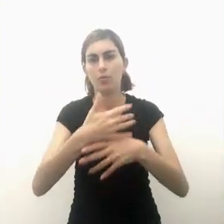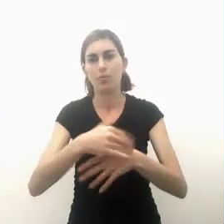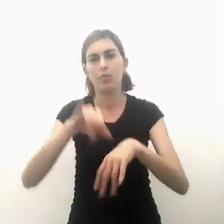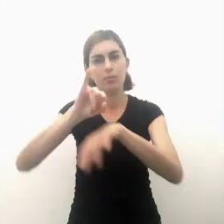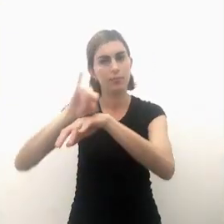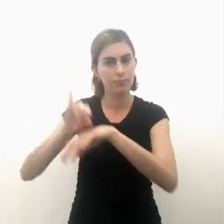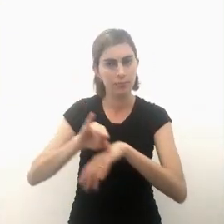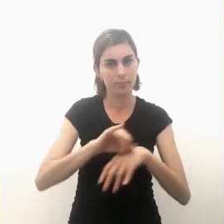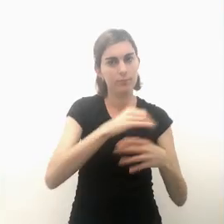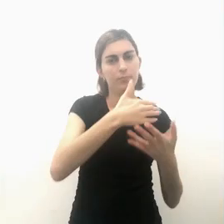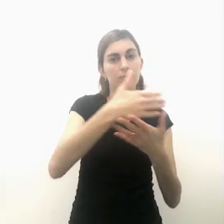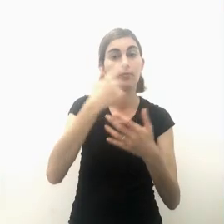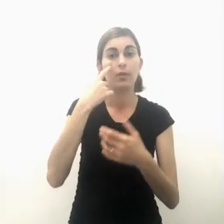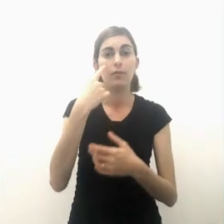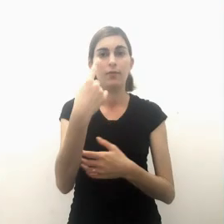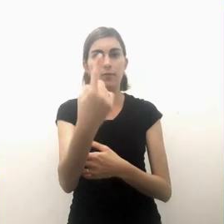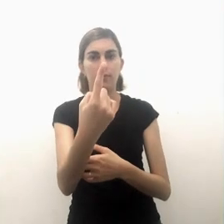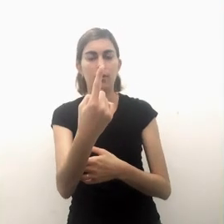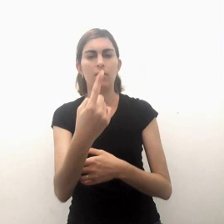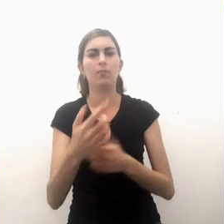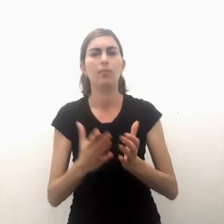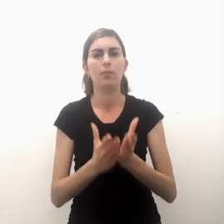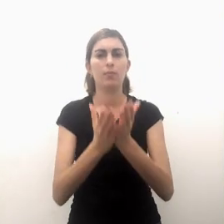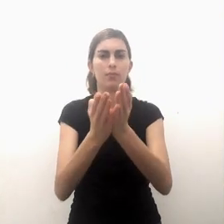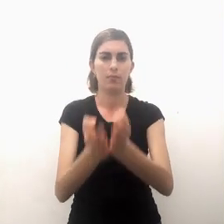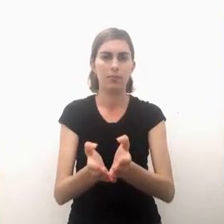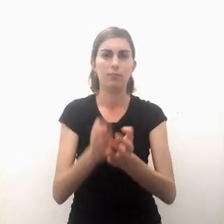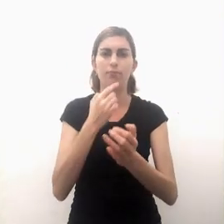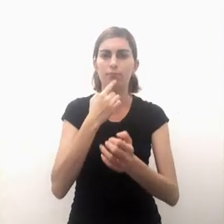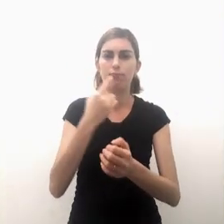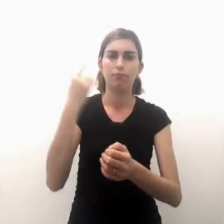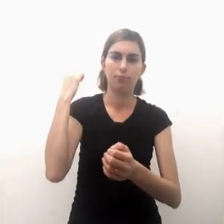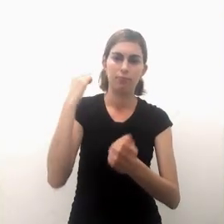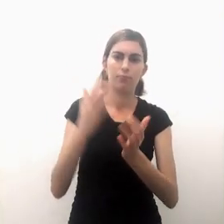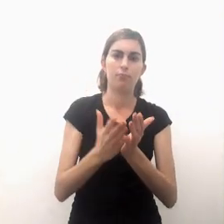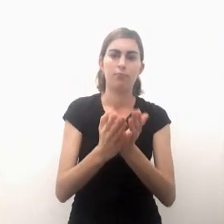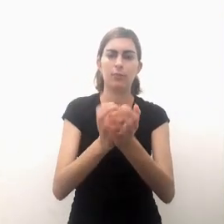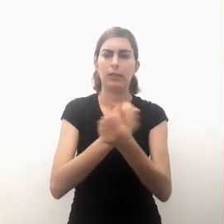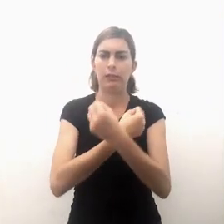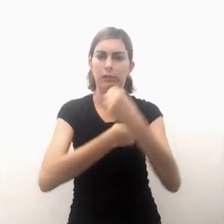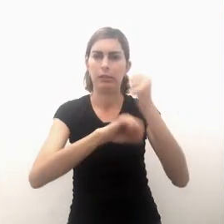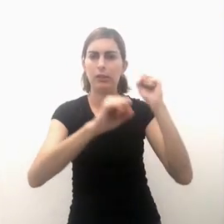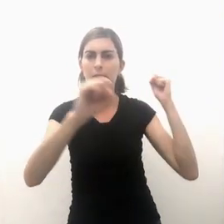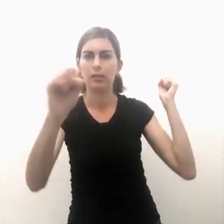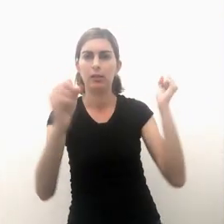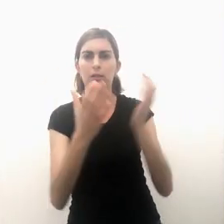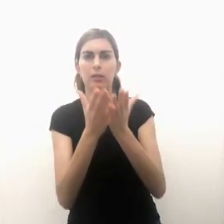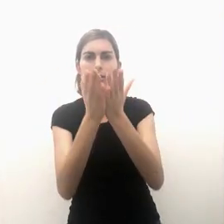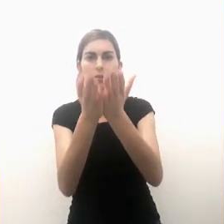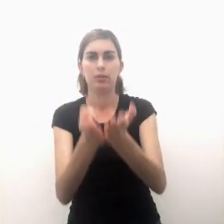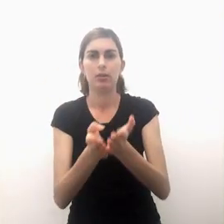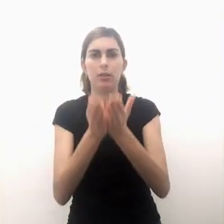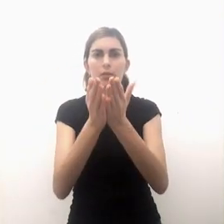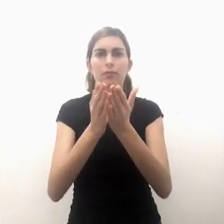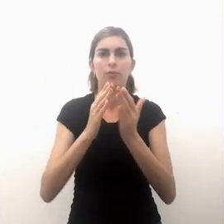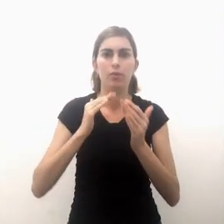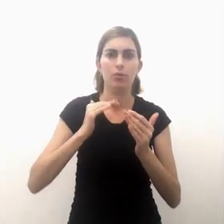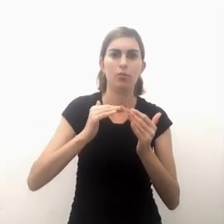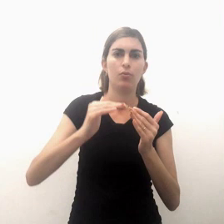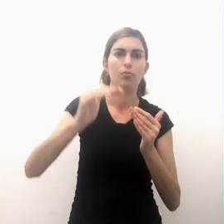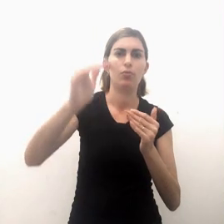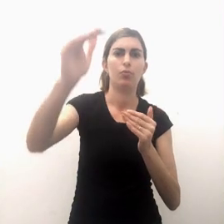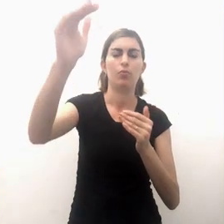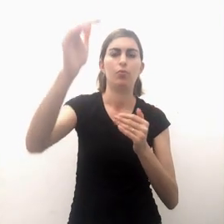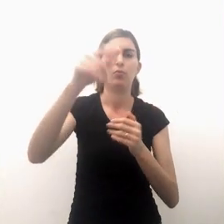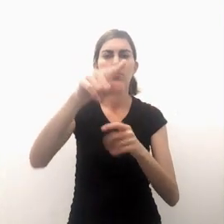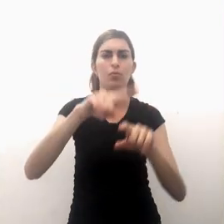metrópoles, né? E aí você vê a embarcação mais recente, né? Esses grandes navios cargueiros, né, que levam esses containers cheios